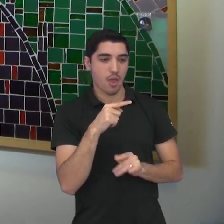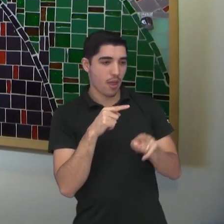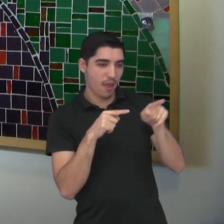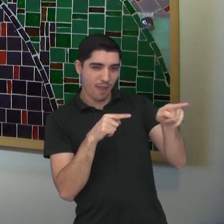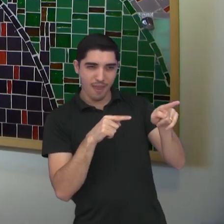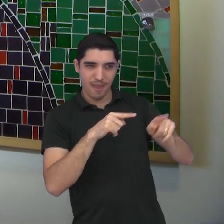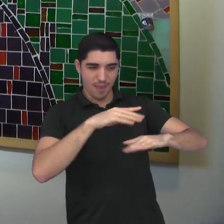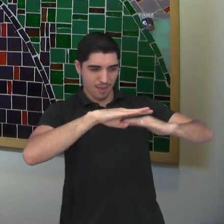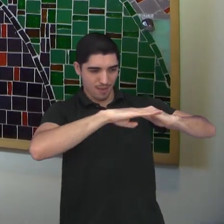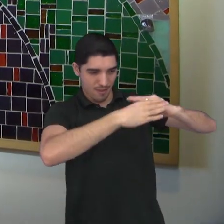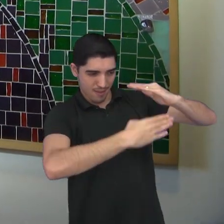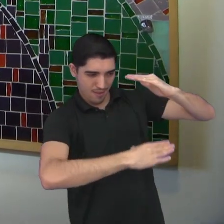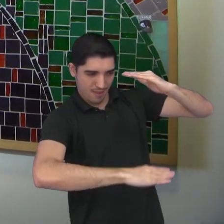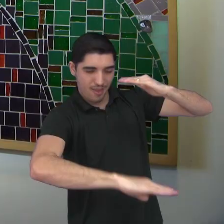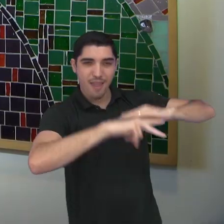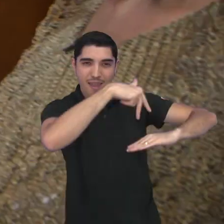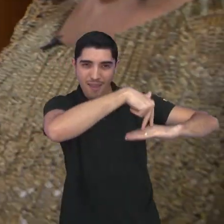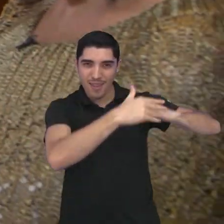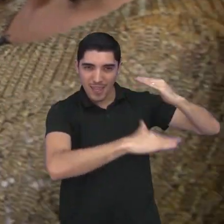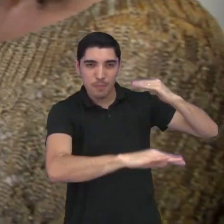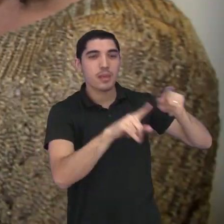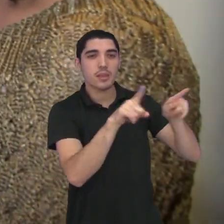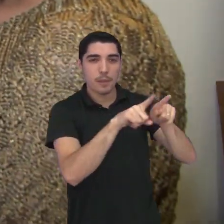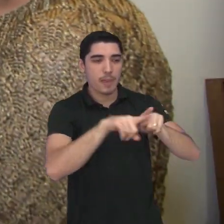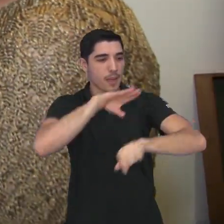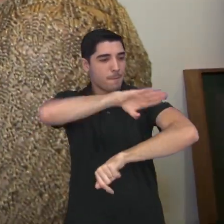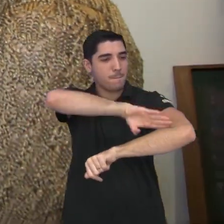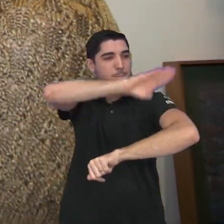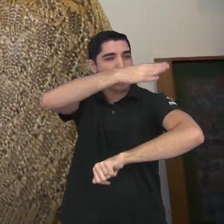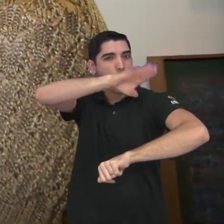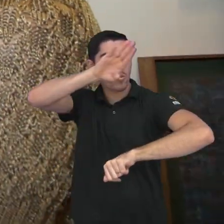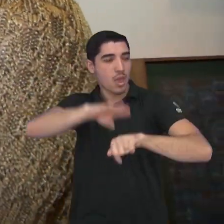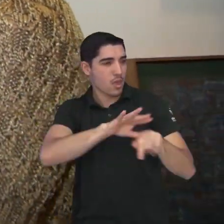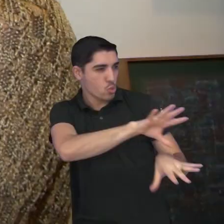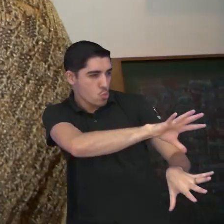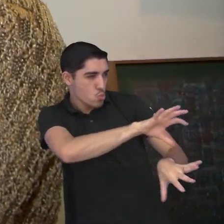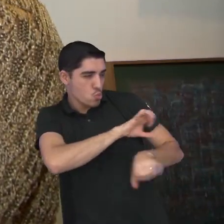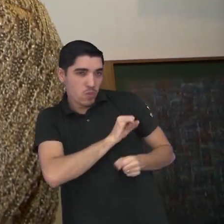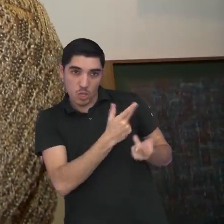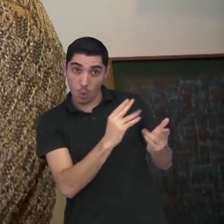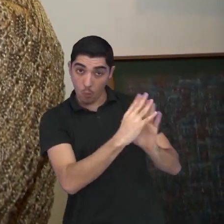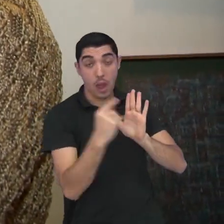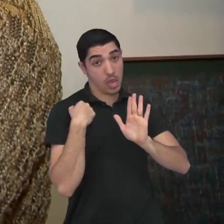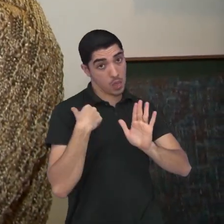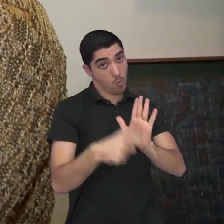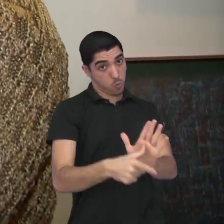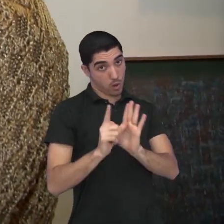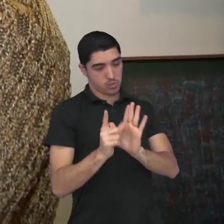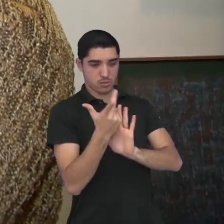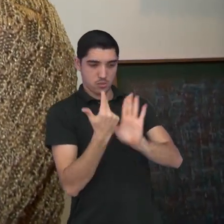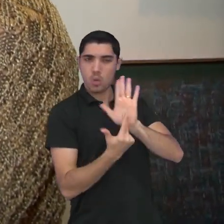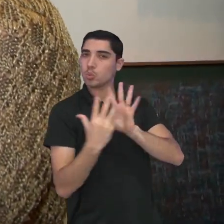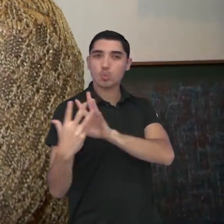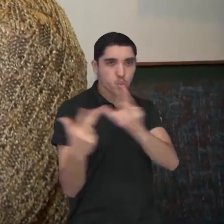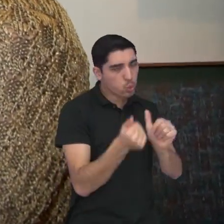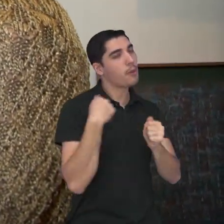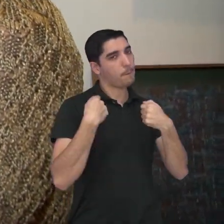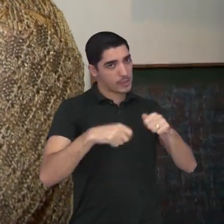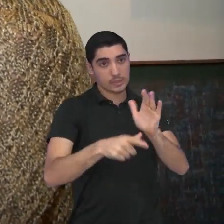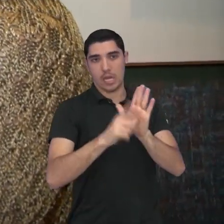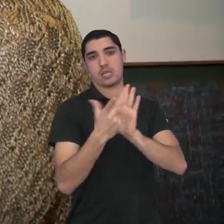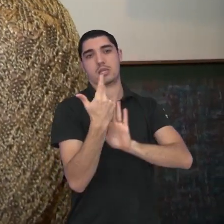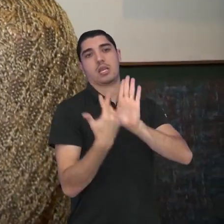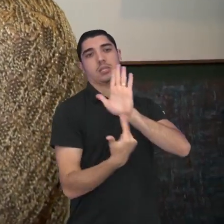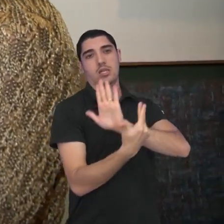forma, do formato do banhado e das estruturas das montanhas da Mantiqueira, eu sempre faço um esboço antes, todos eles têm